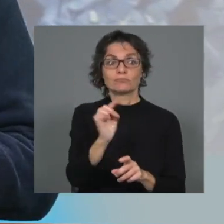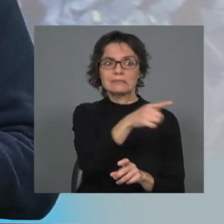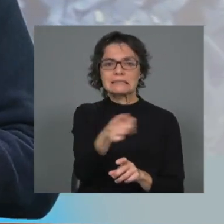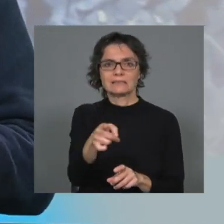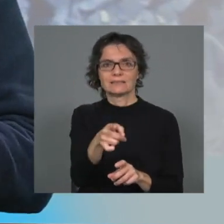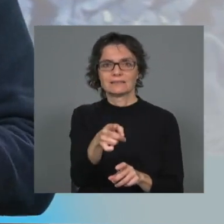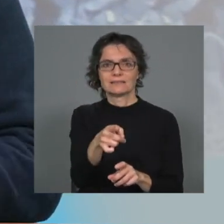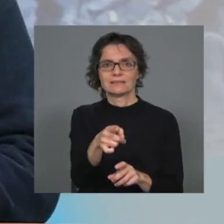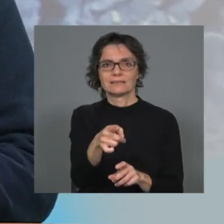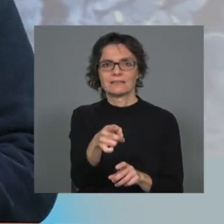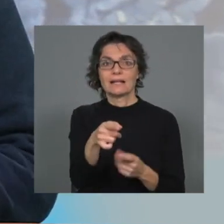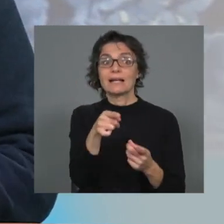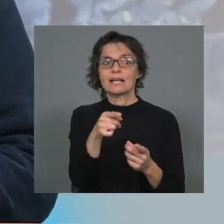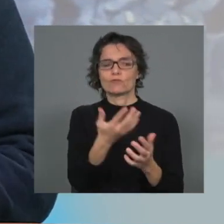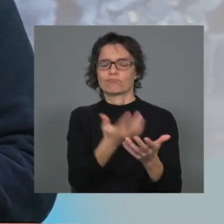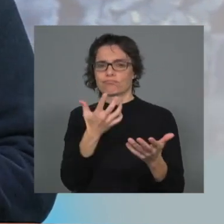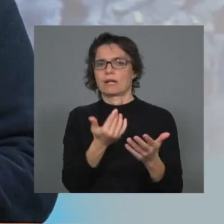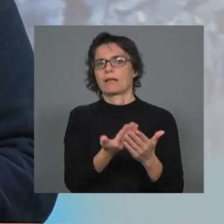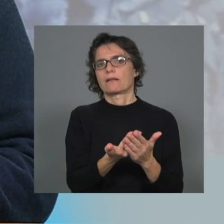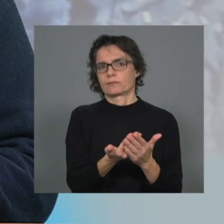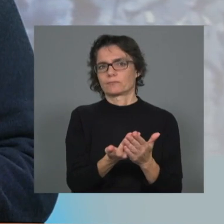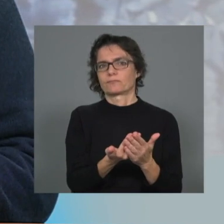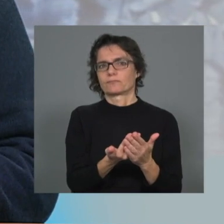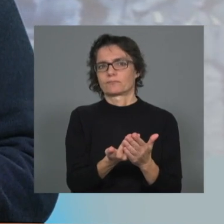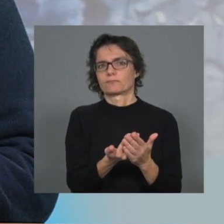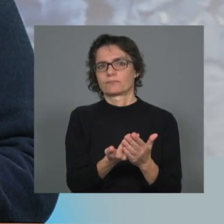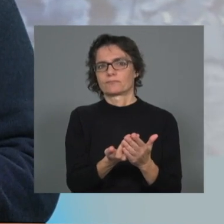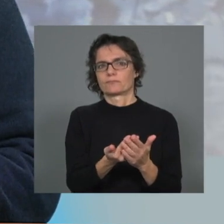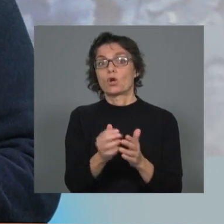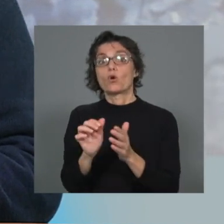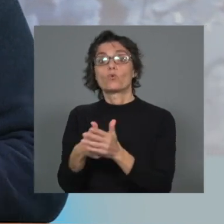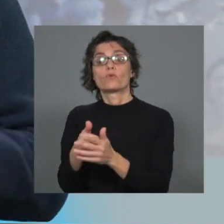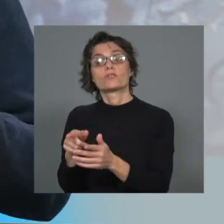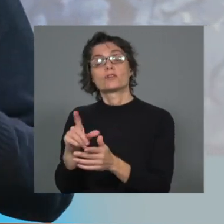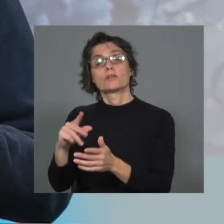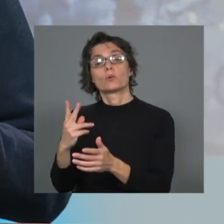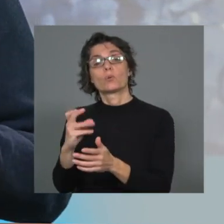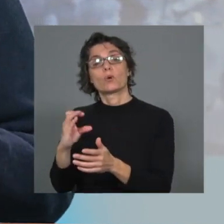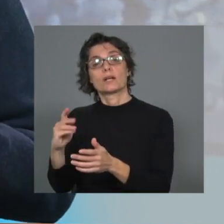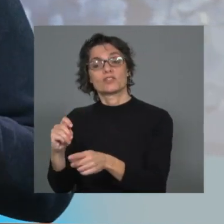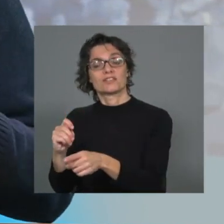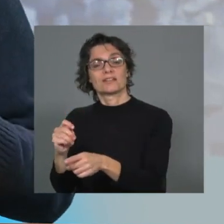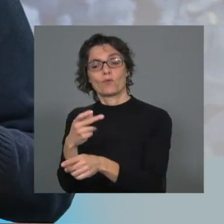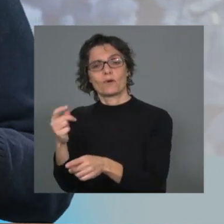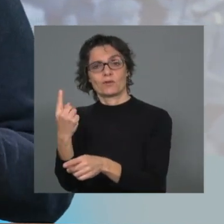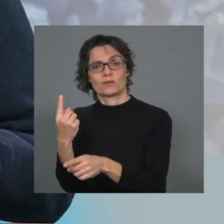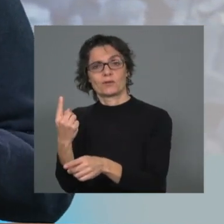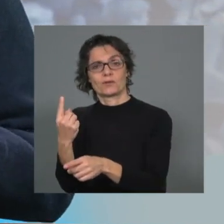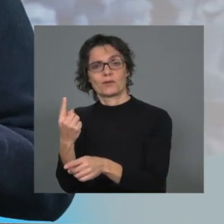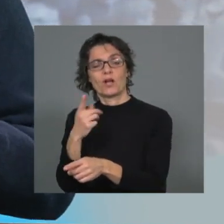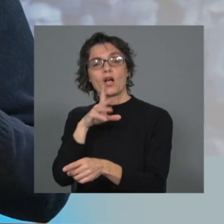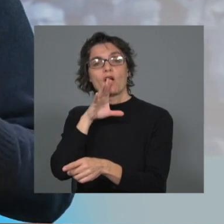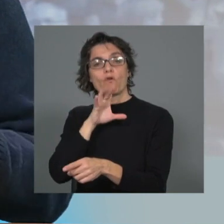e isso dá um ênfase também para aquilo que será o Evangelho de São Lucas, que podíamos traduzir numa frase: o Filho do Homem veio